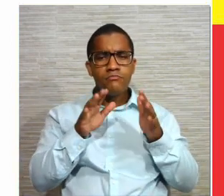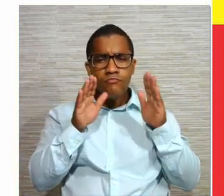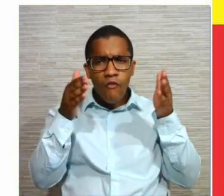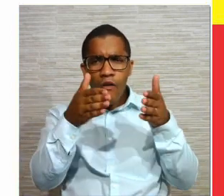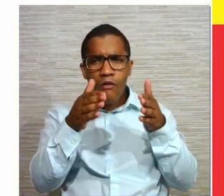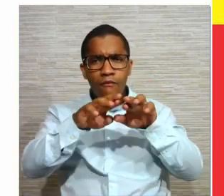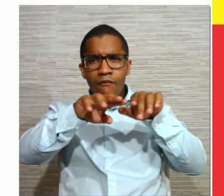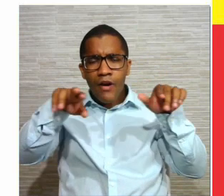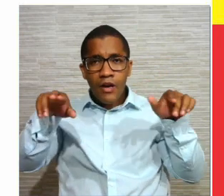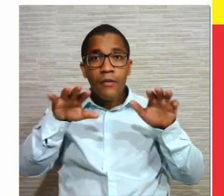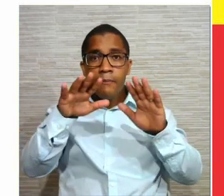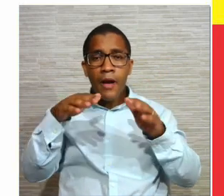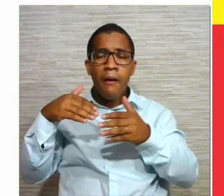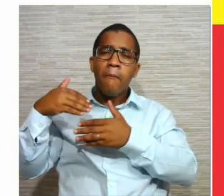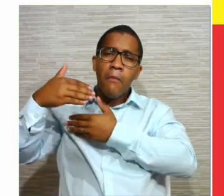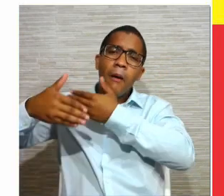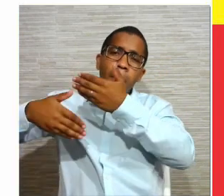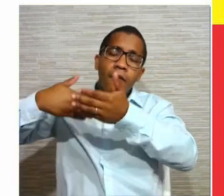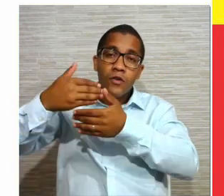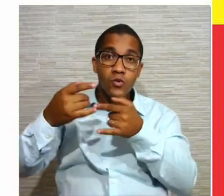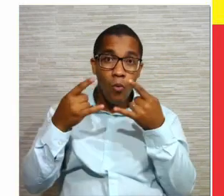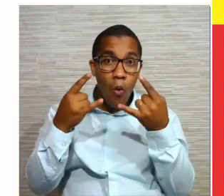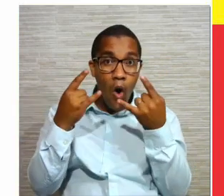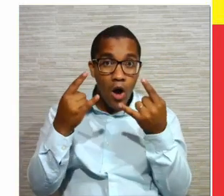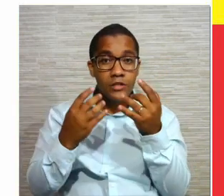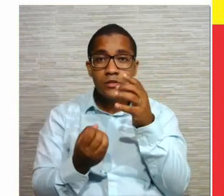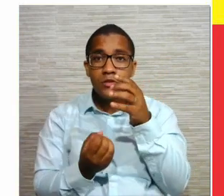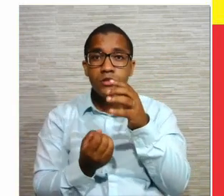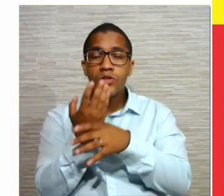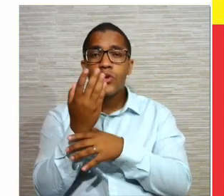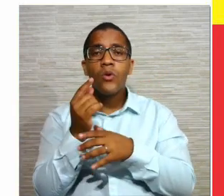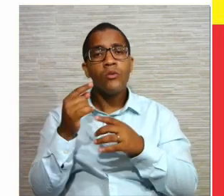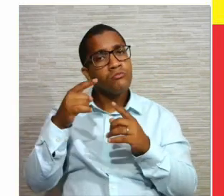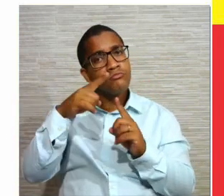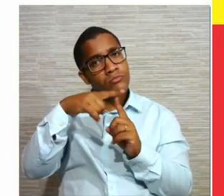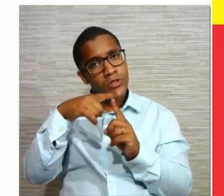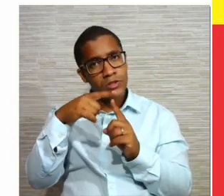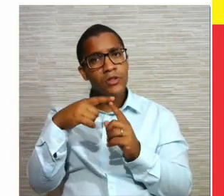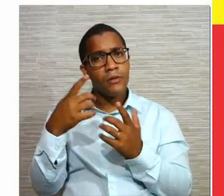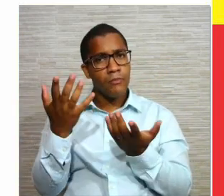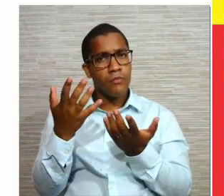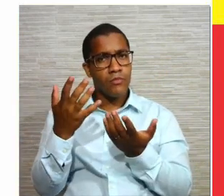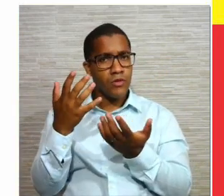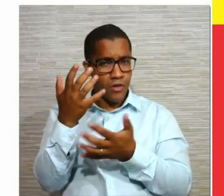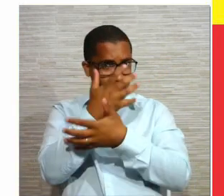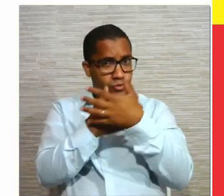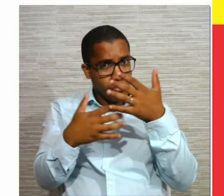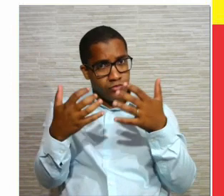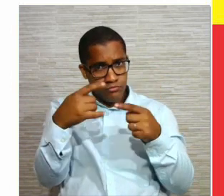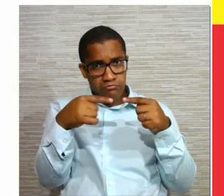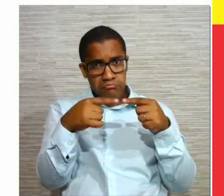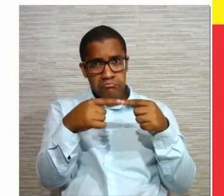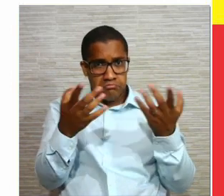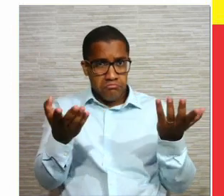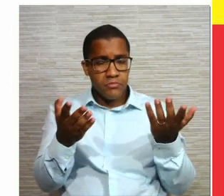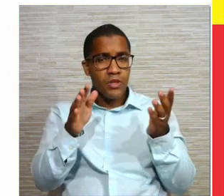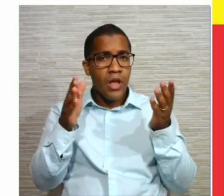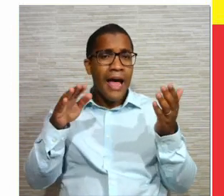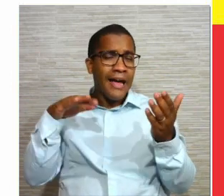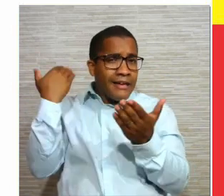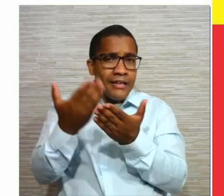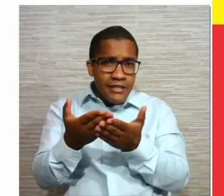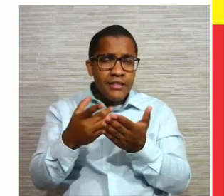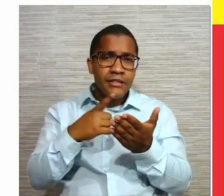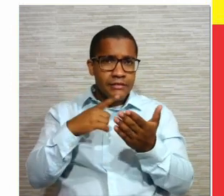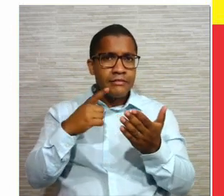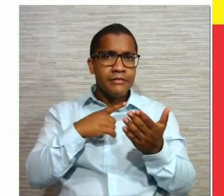todos os tempos. O rock ele vai surgir como um estilo também musical, certo? Que ainda hoje ele é